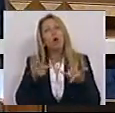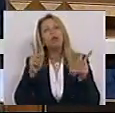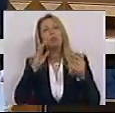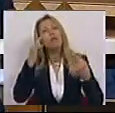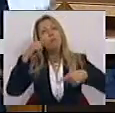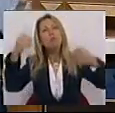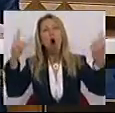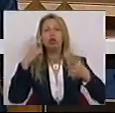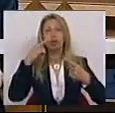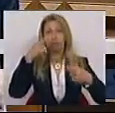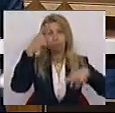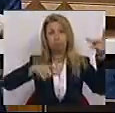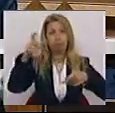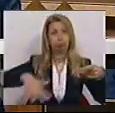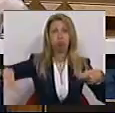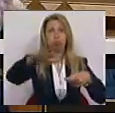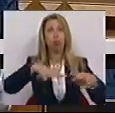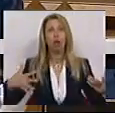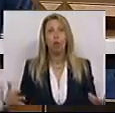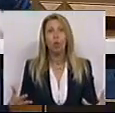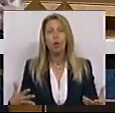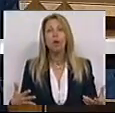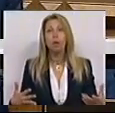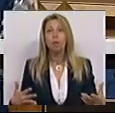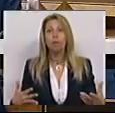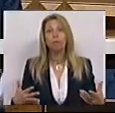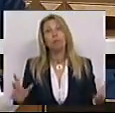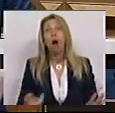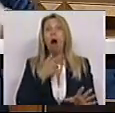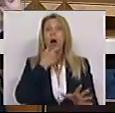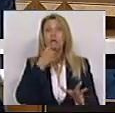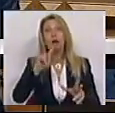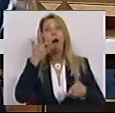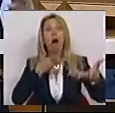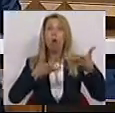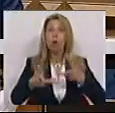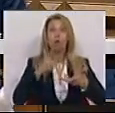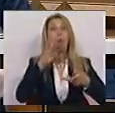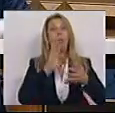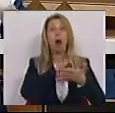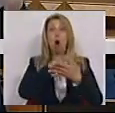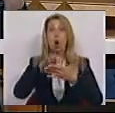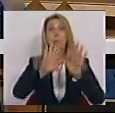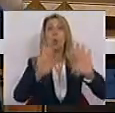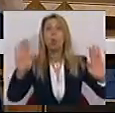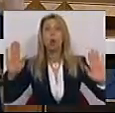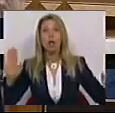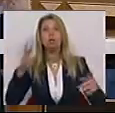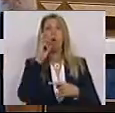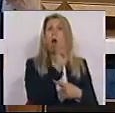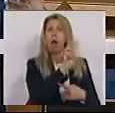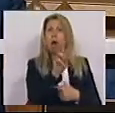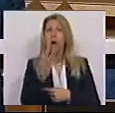ao público, desde que haja a contrapartida de ser uma coleção visitável, que seja